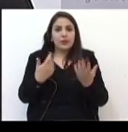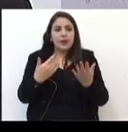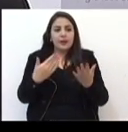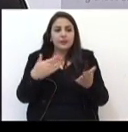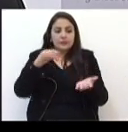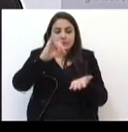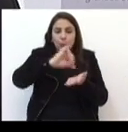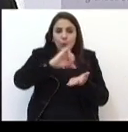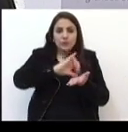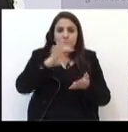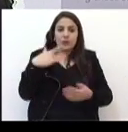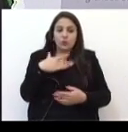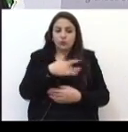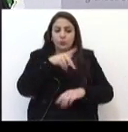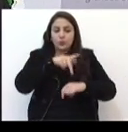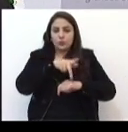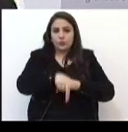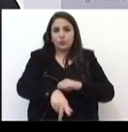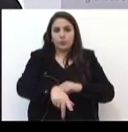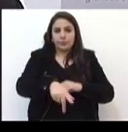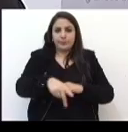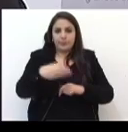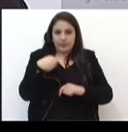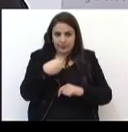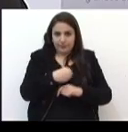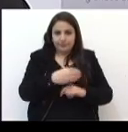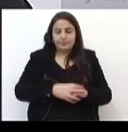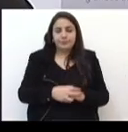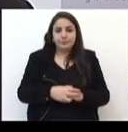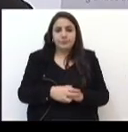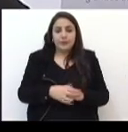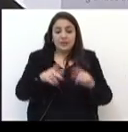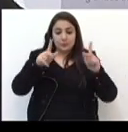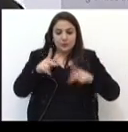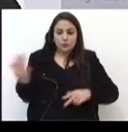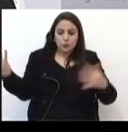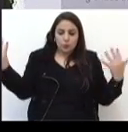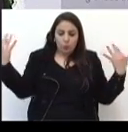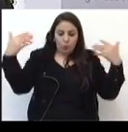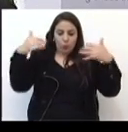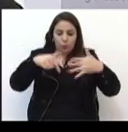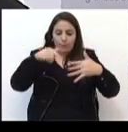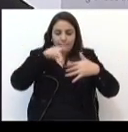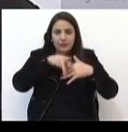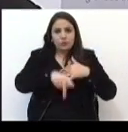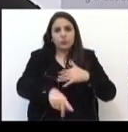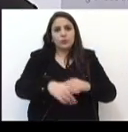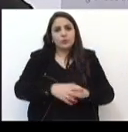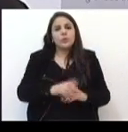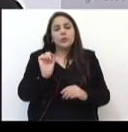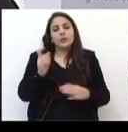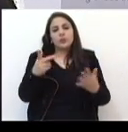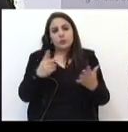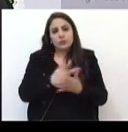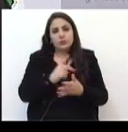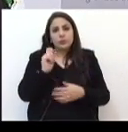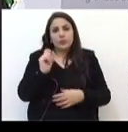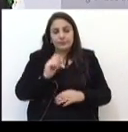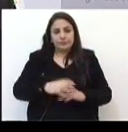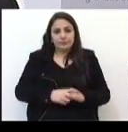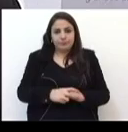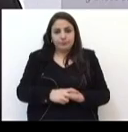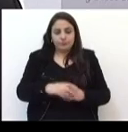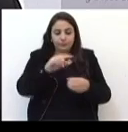polo de saúde, que é Passo Fundo, polo médico, as pessoas migram do interior para cá. E o que está ocorrendo é o seguinte,